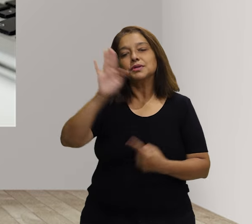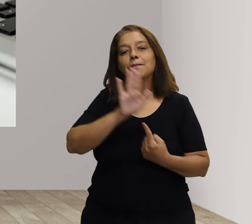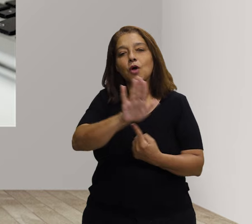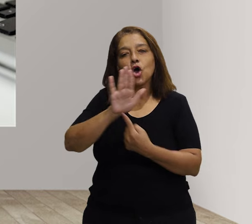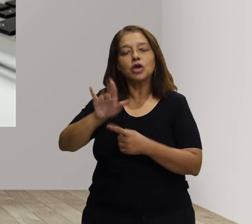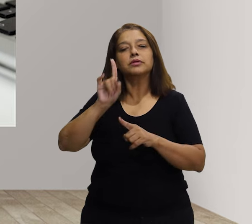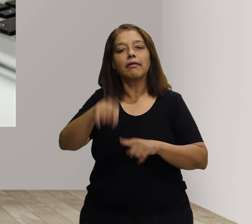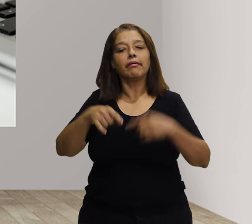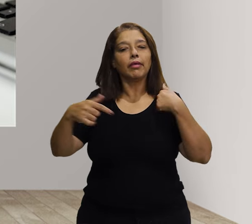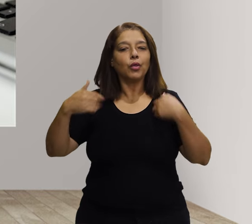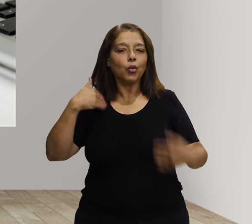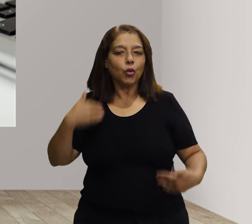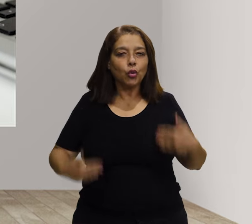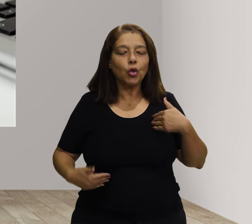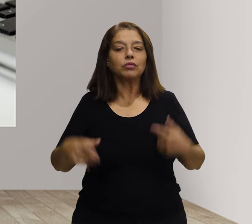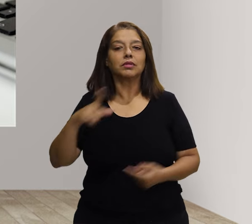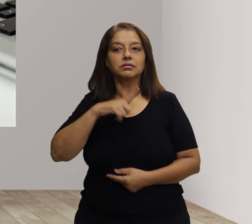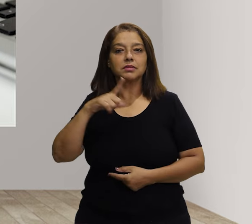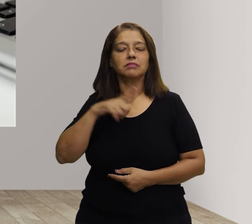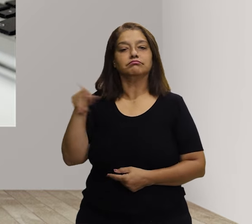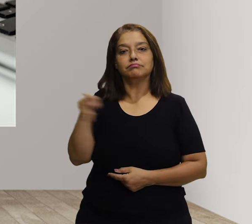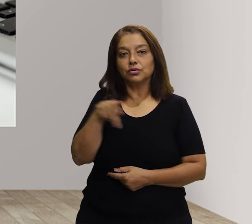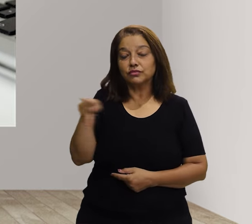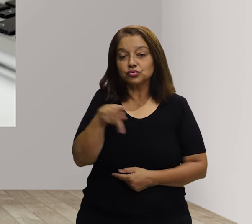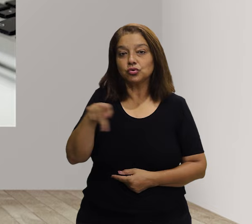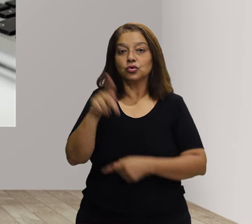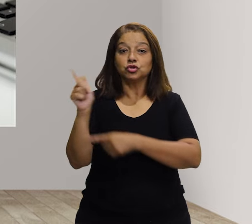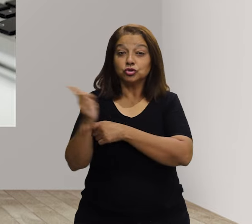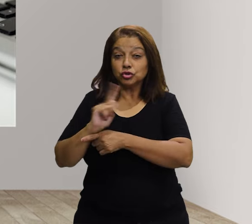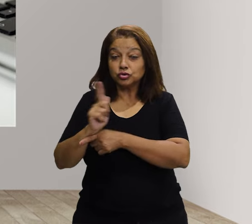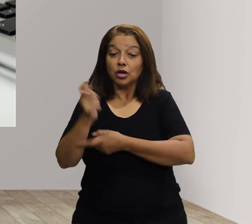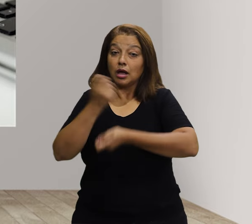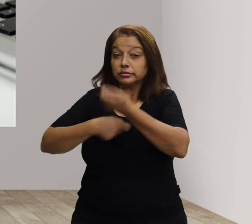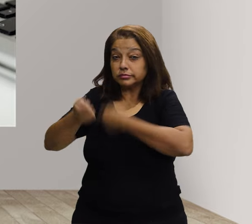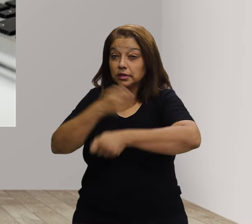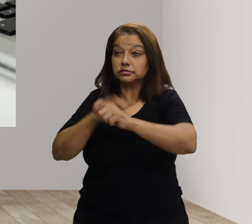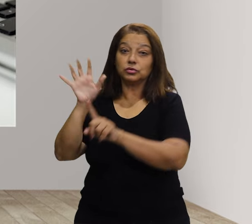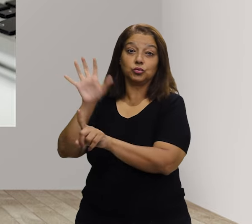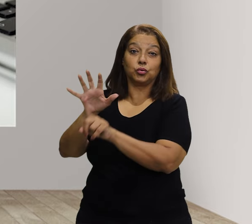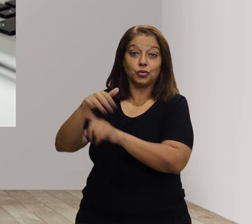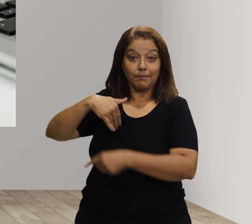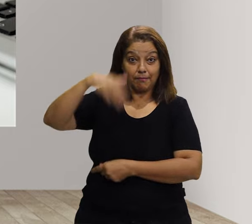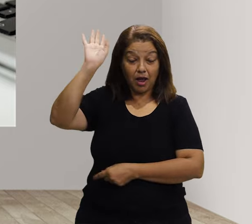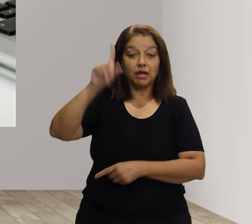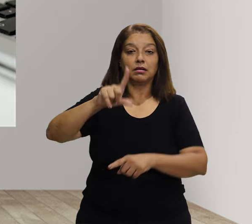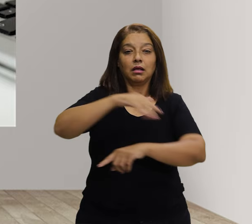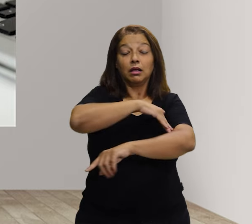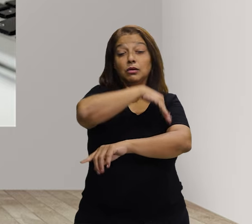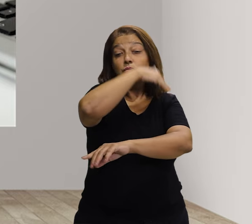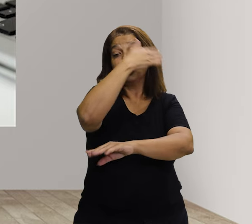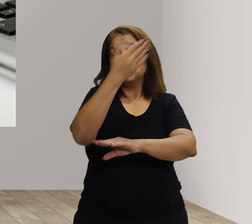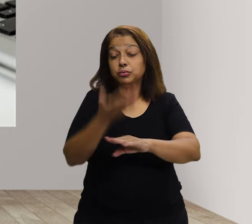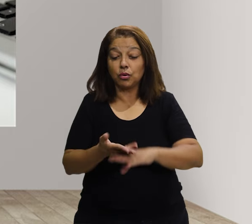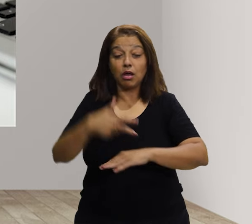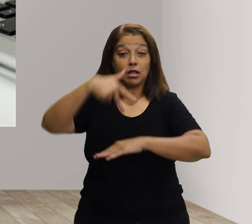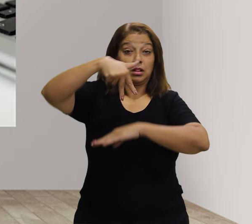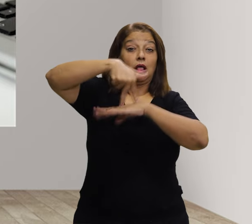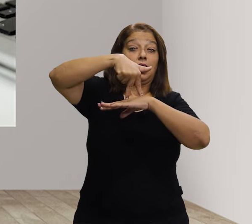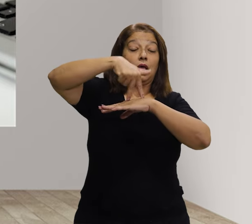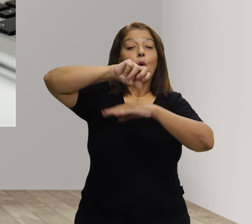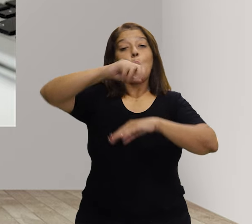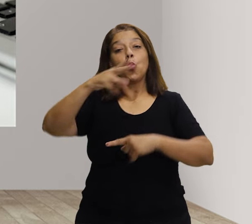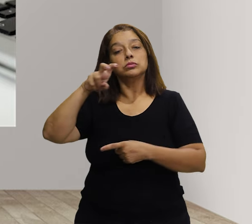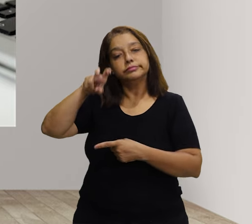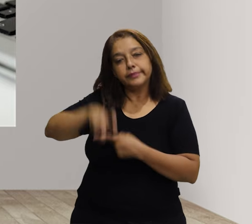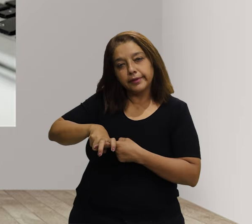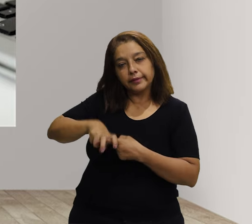gestores e administrativos, como longas horas em pé ou sentados, mobiliário inadequado,